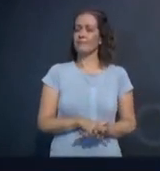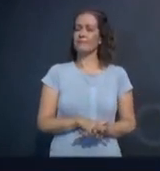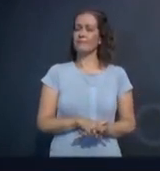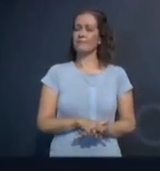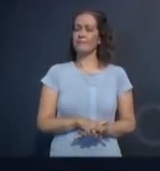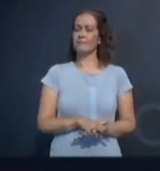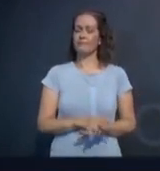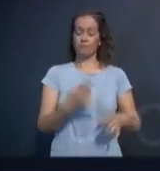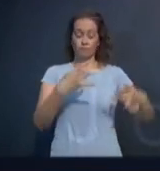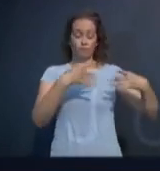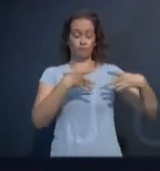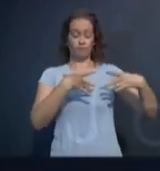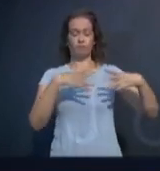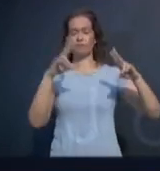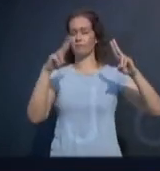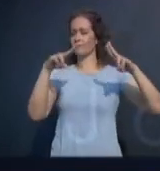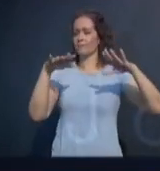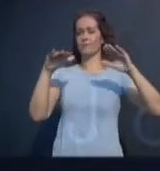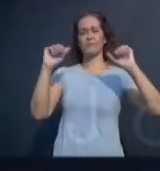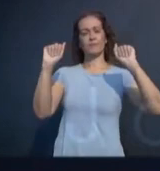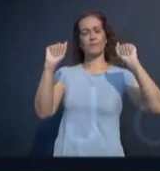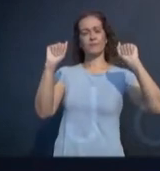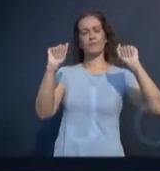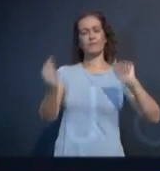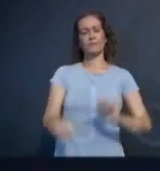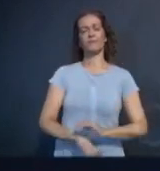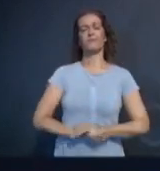Nunca mais saiu.